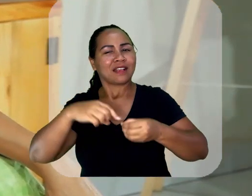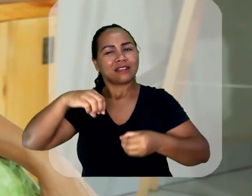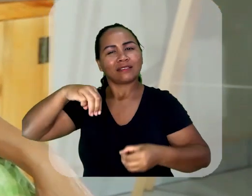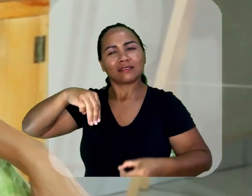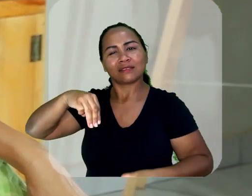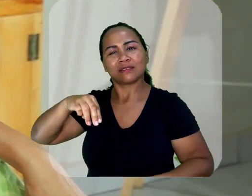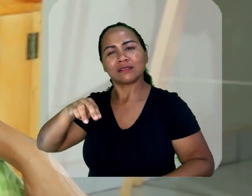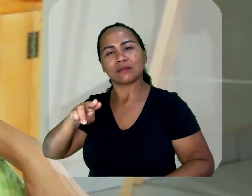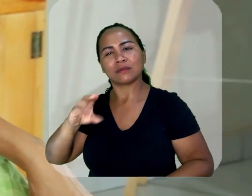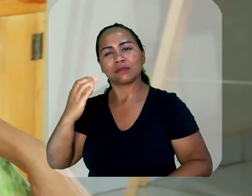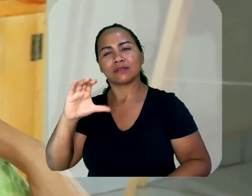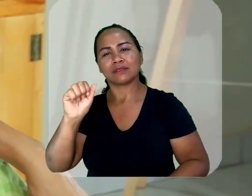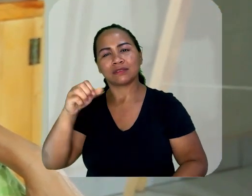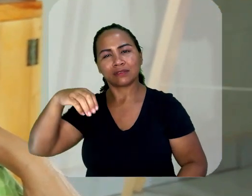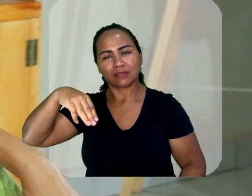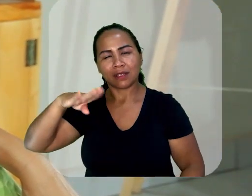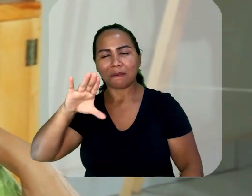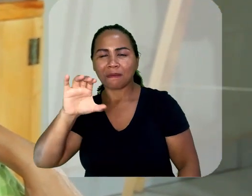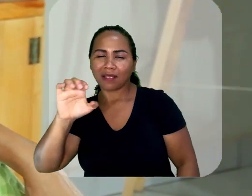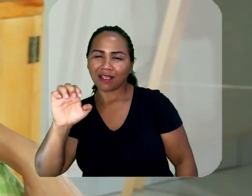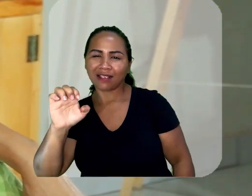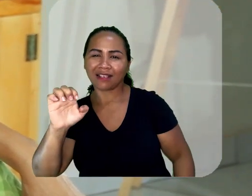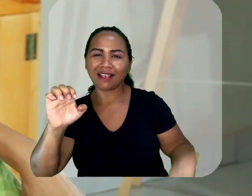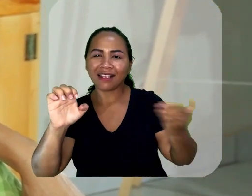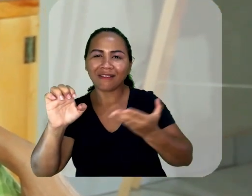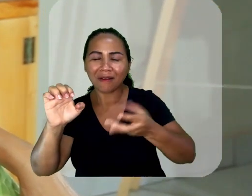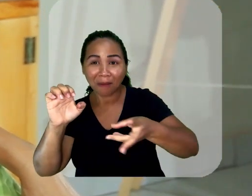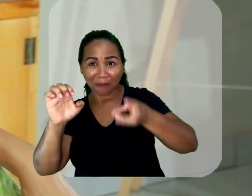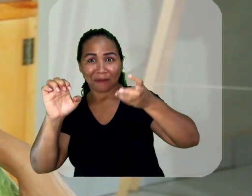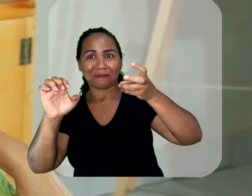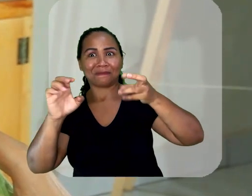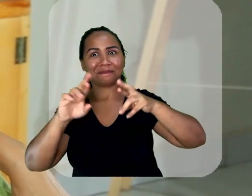Agora tem outro tempo.